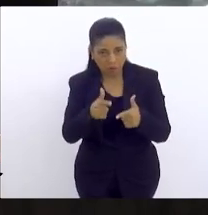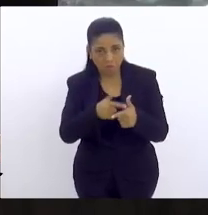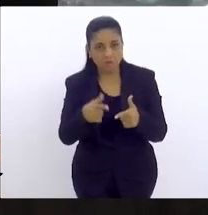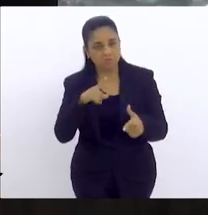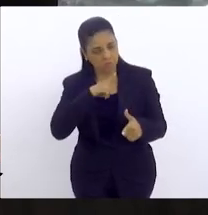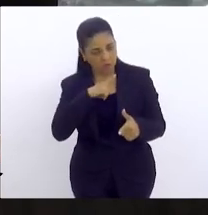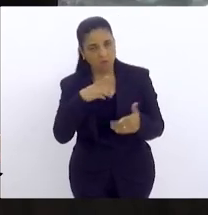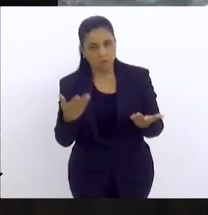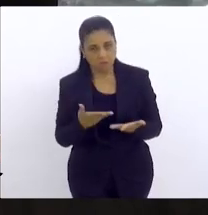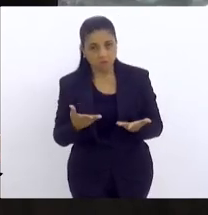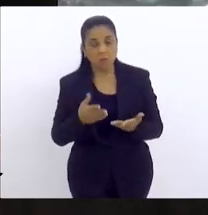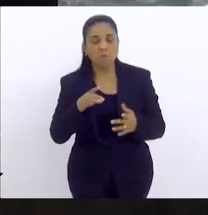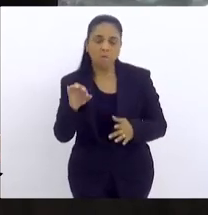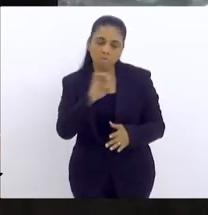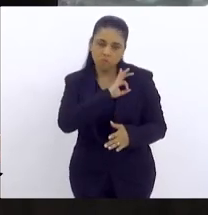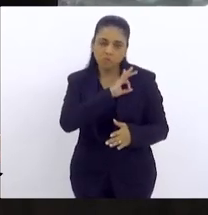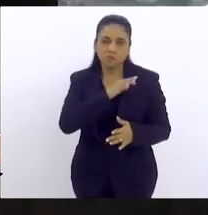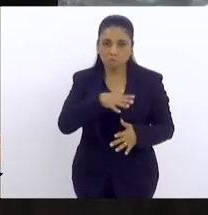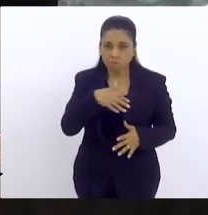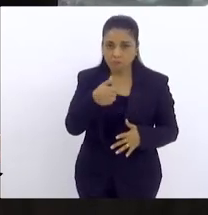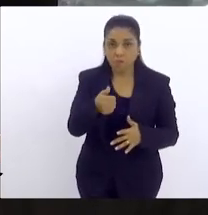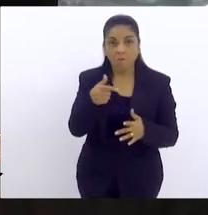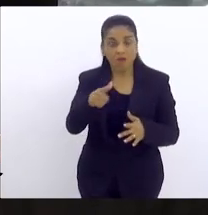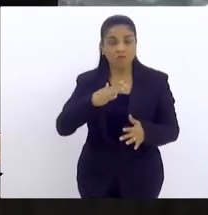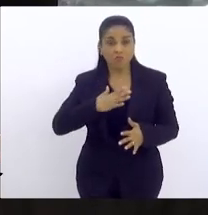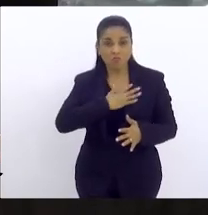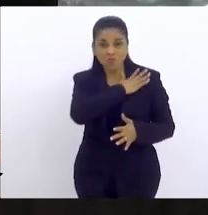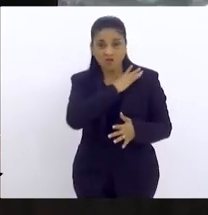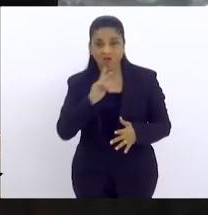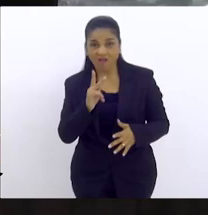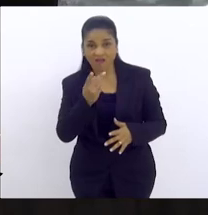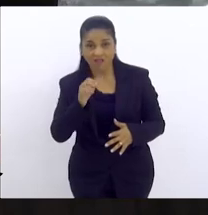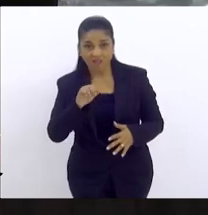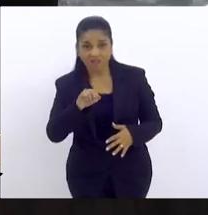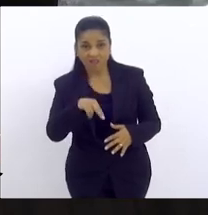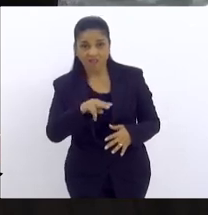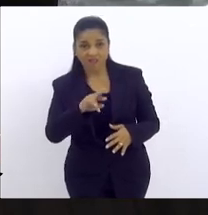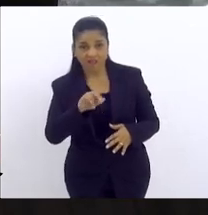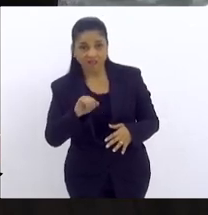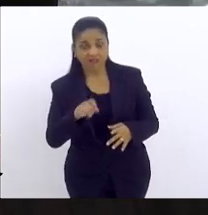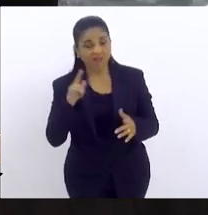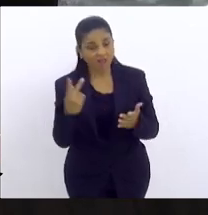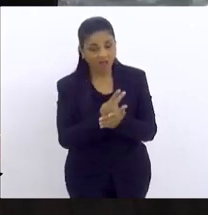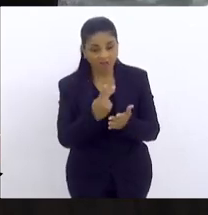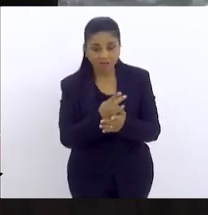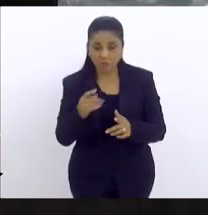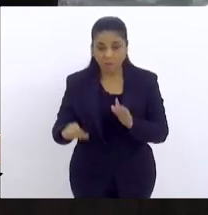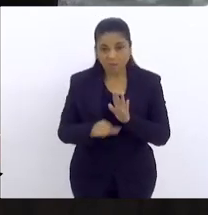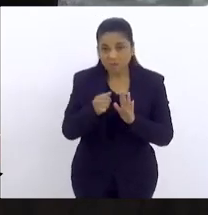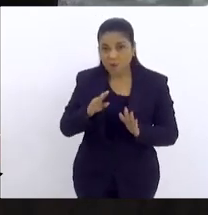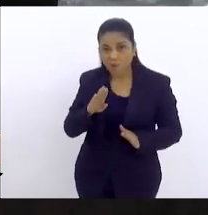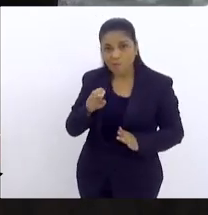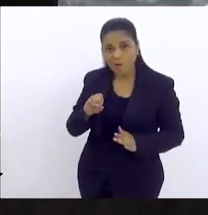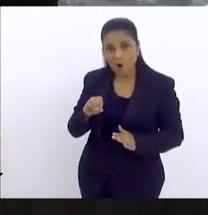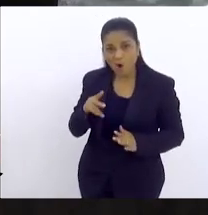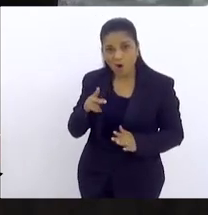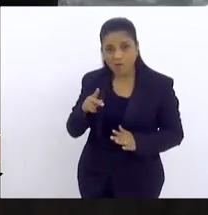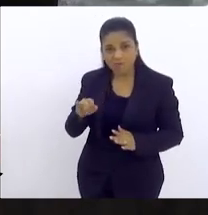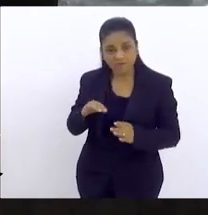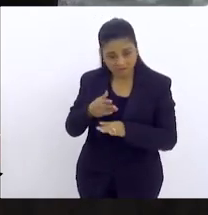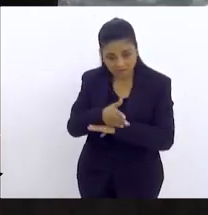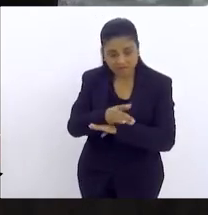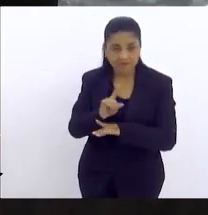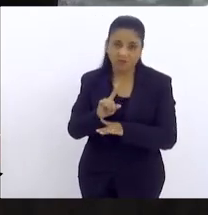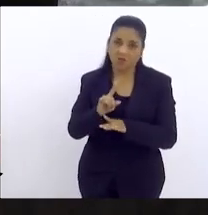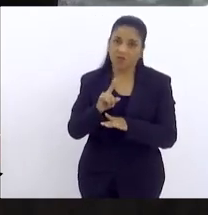polícia mas o Coronel Henrique tá errado quando ele fala que primeiro o BOPE entra o primeiro que o BOPE não vai constantemente bota